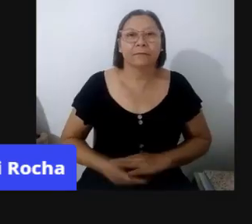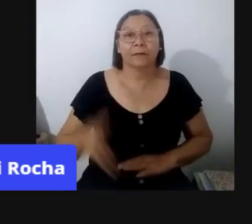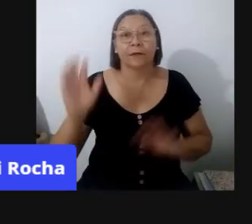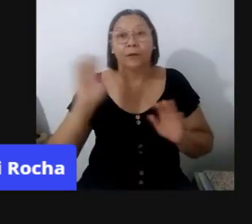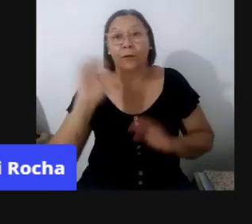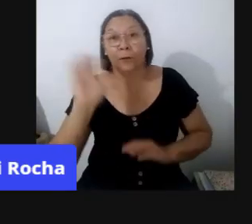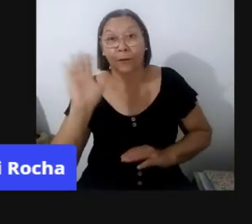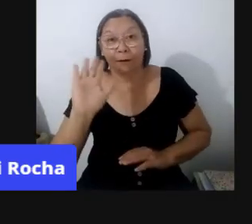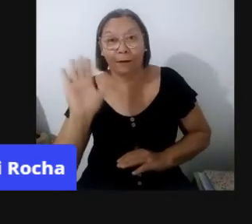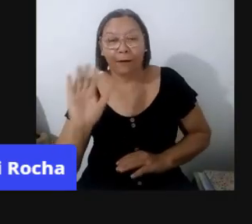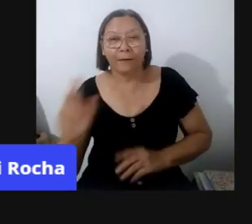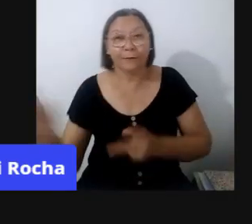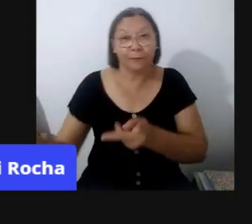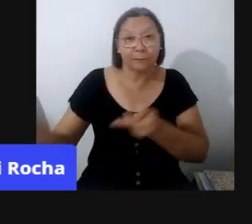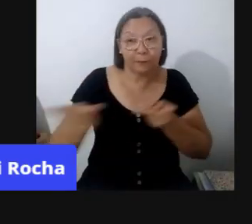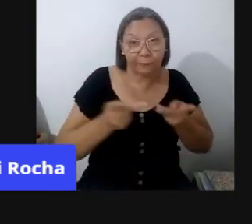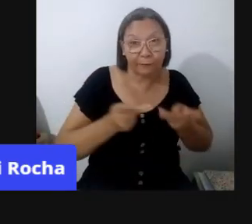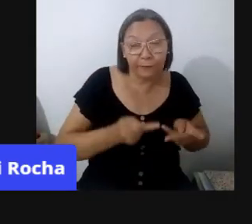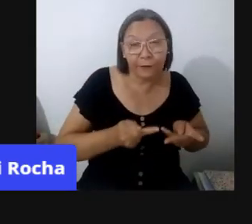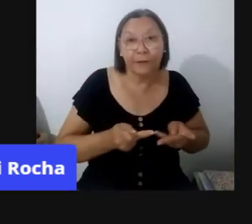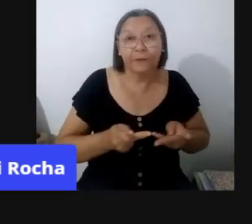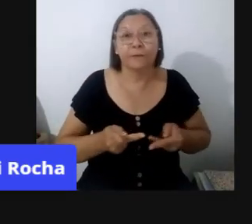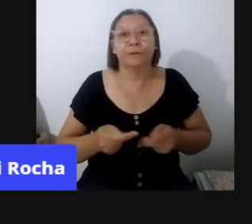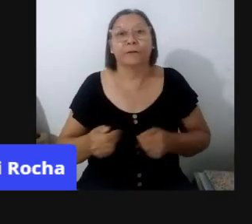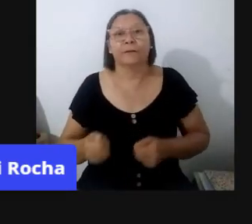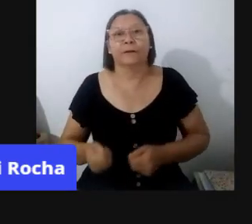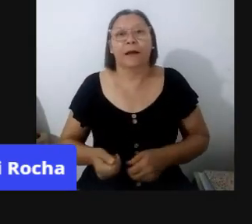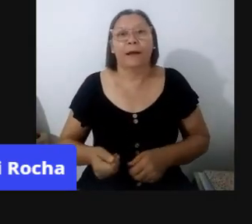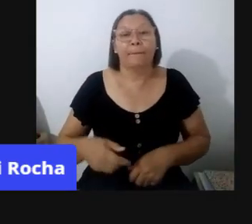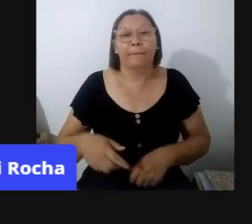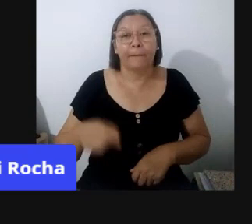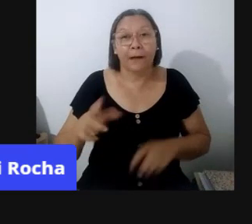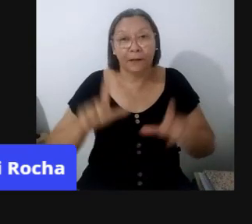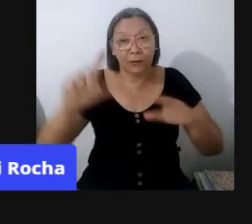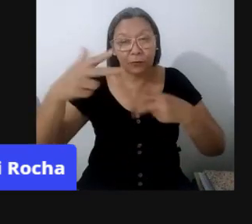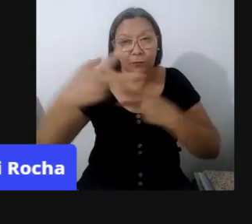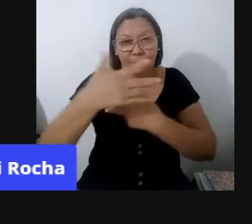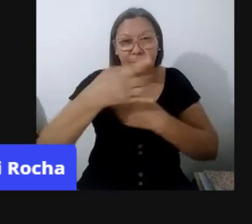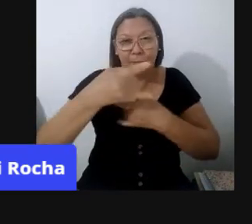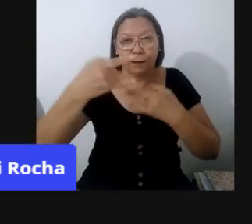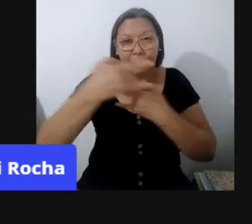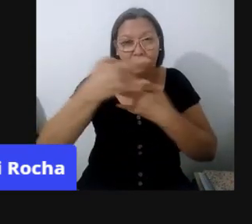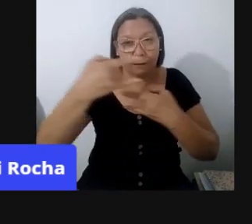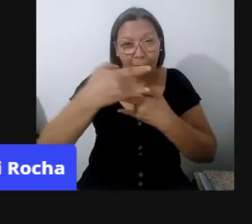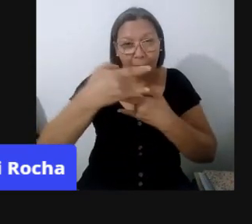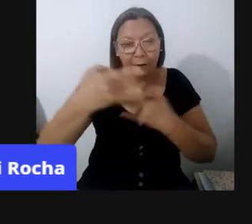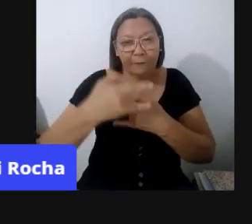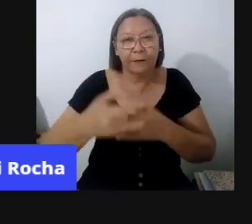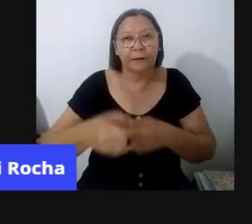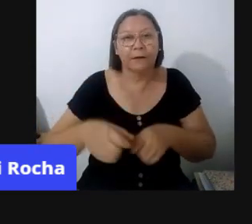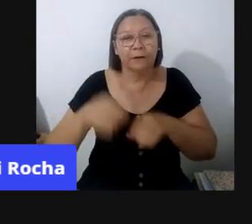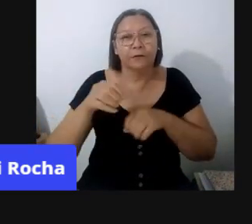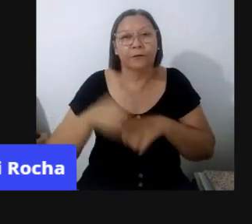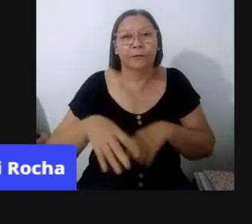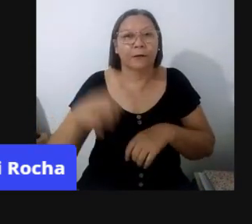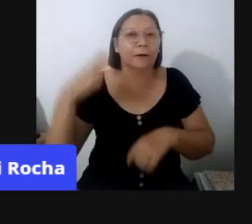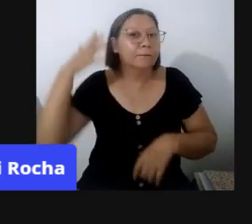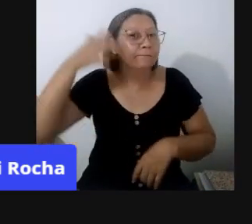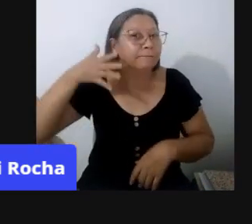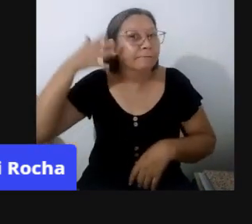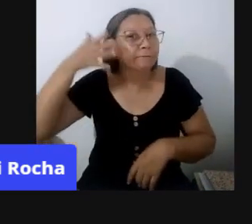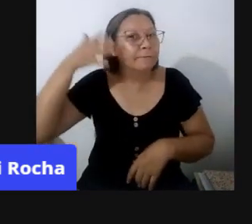Sejam todos bem-vindos e todas bem-vindas a mais uma live do programa de reflexões pedagógicas, diálogos entre a